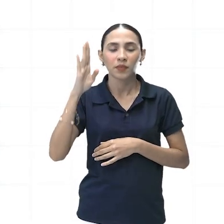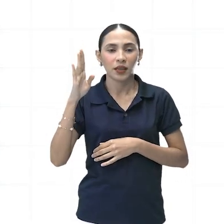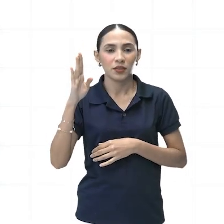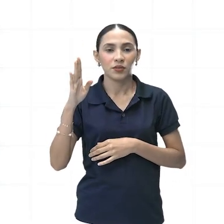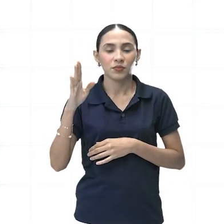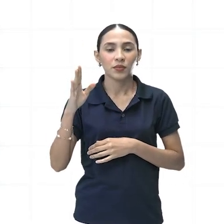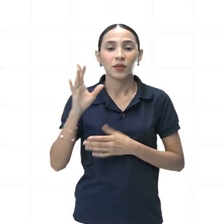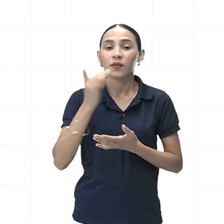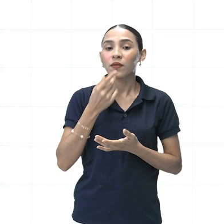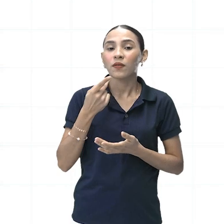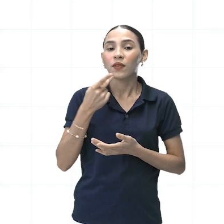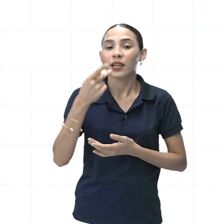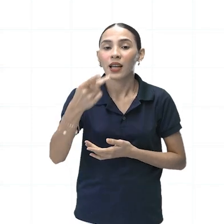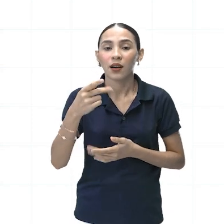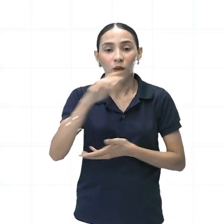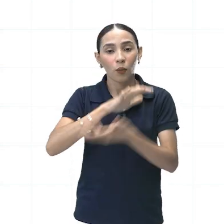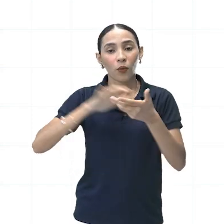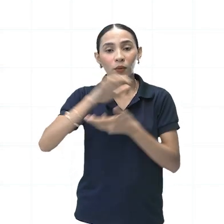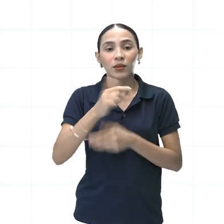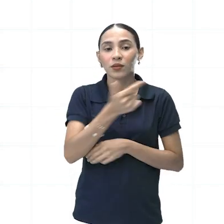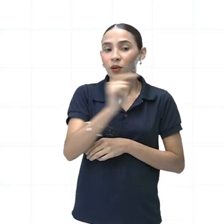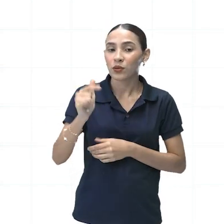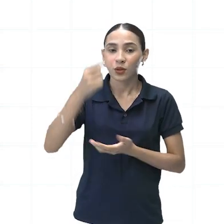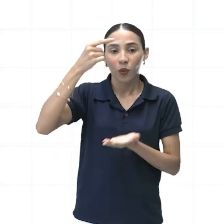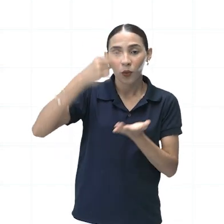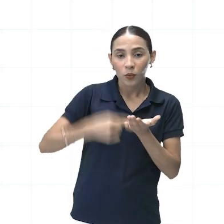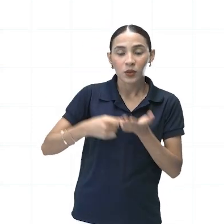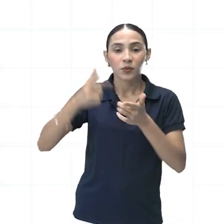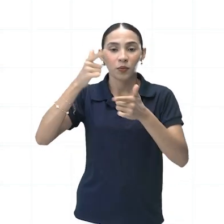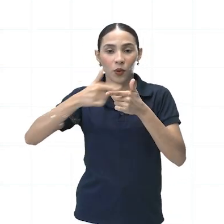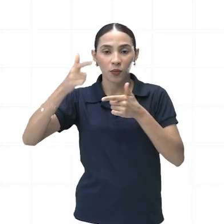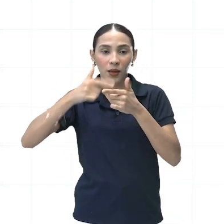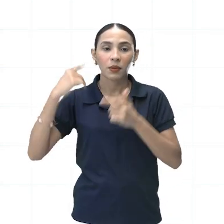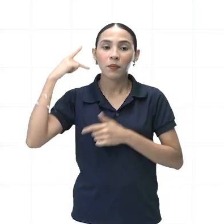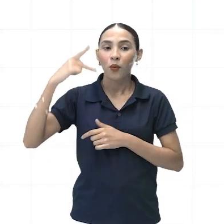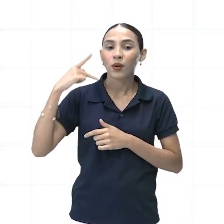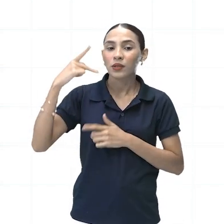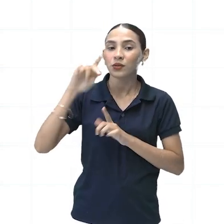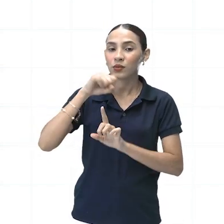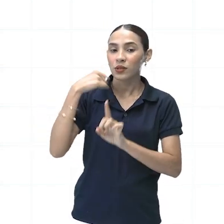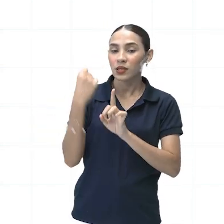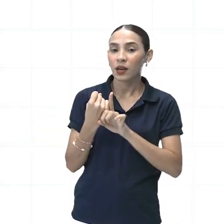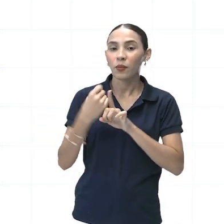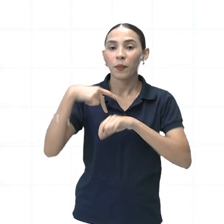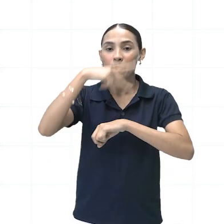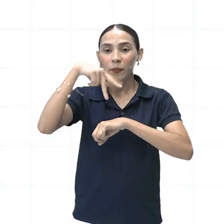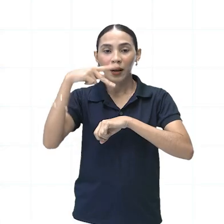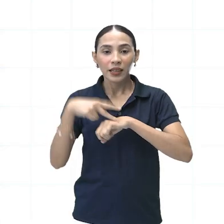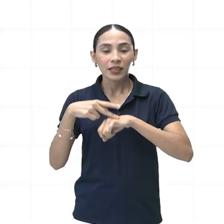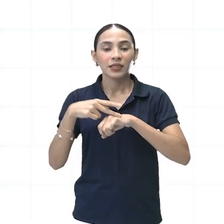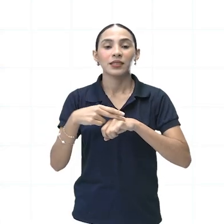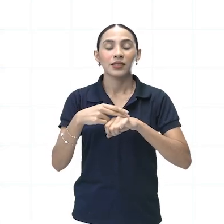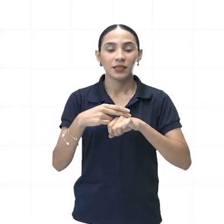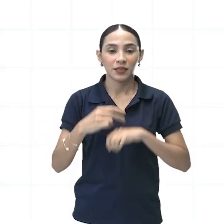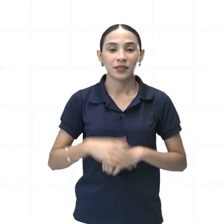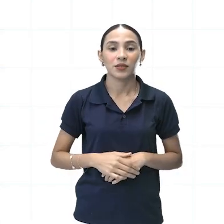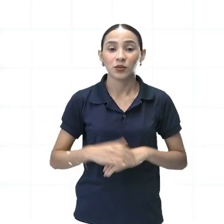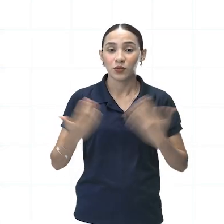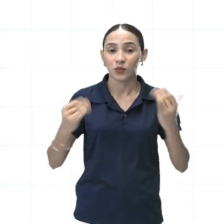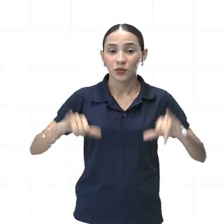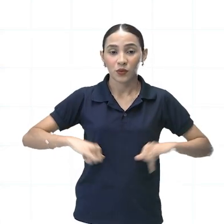que afirmavam que o movimento não tinha compromisso com os problemas políticos e sociais que o país